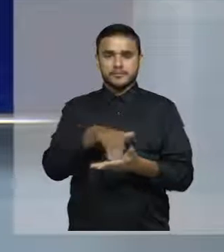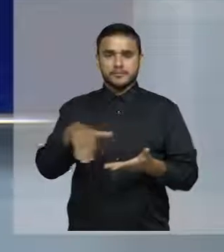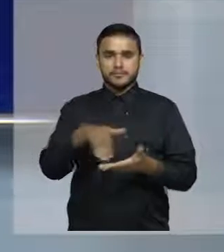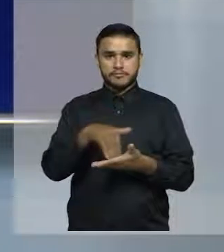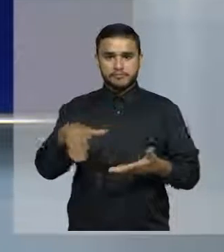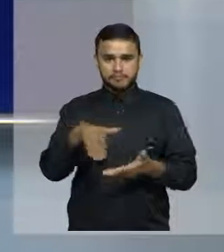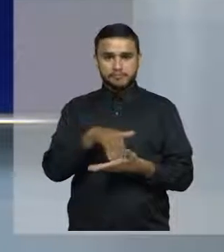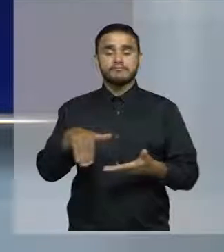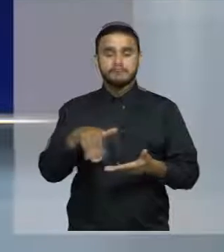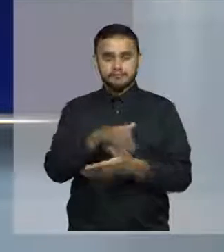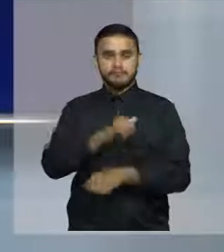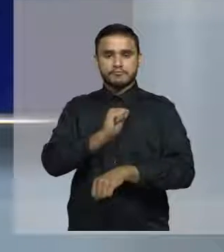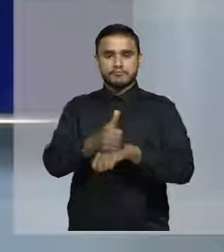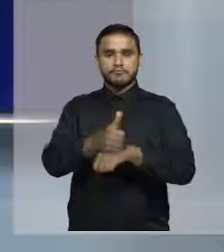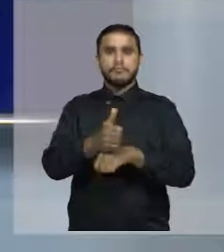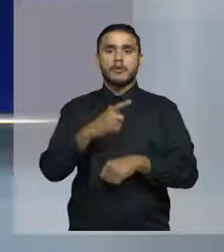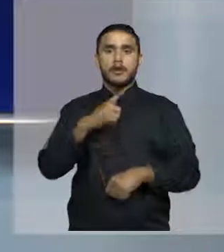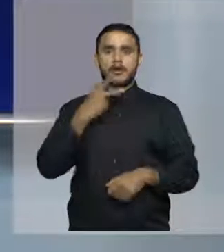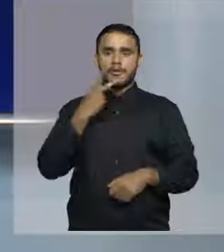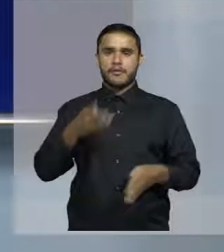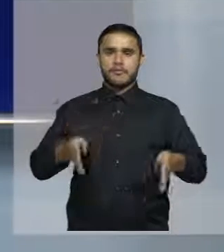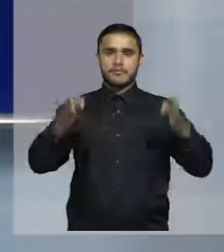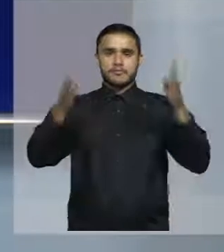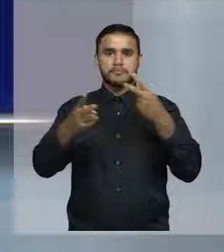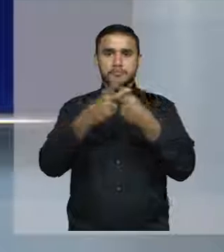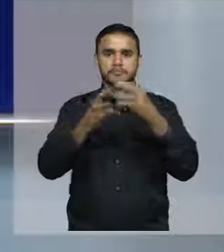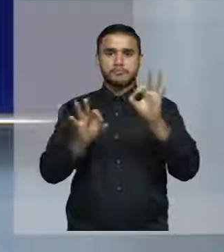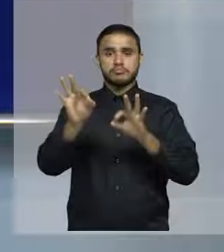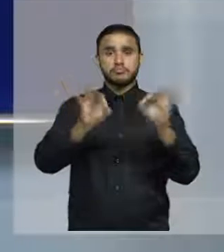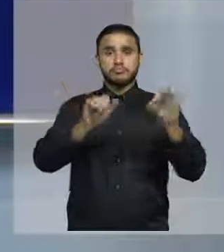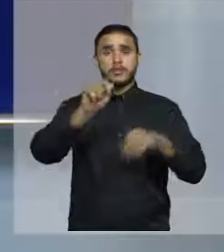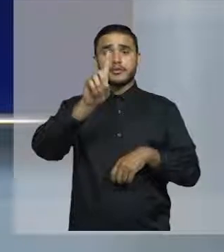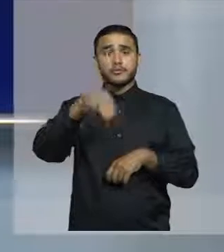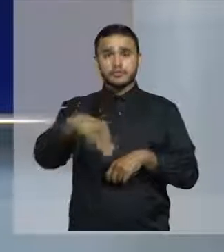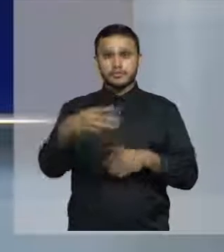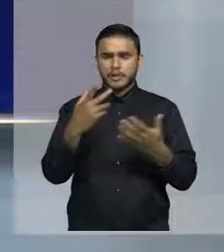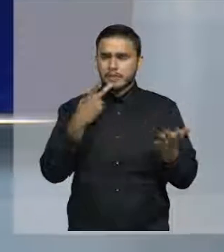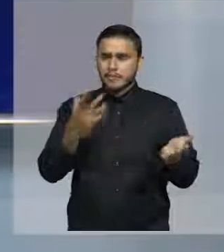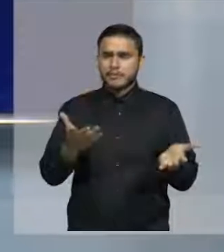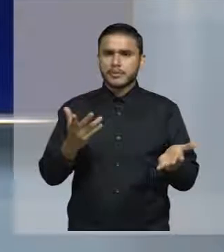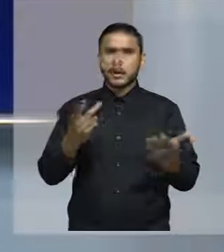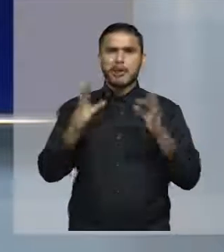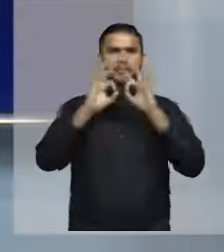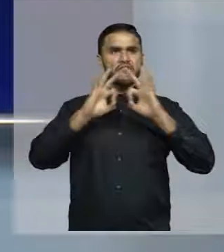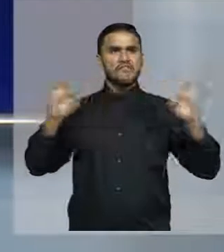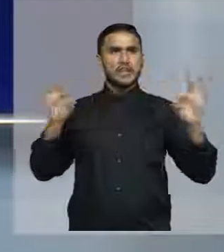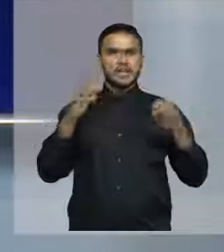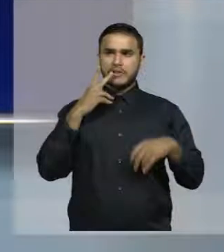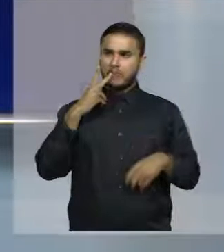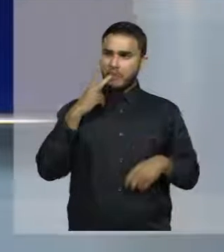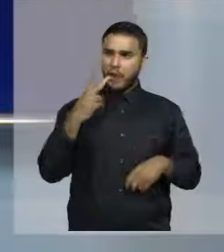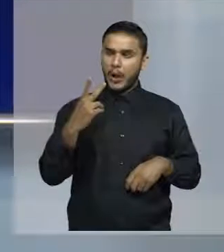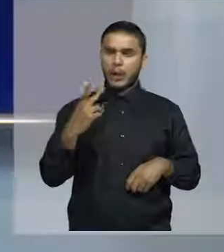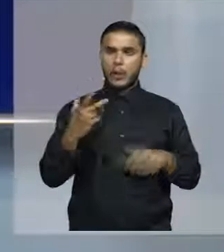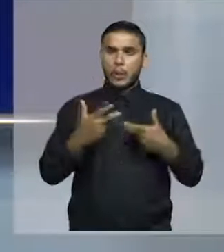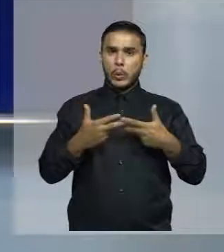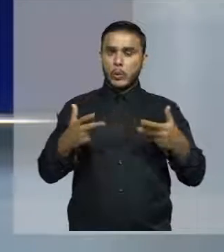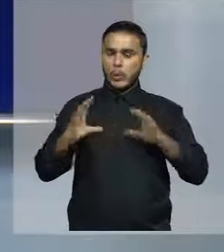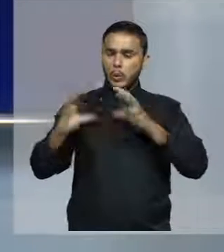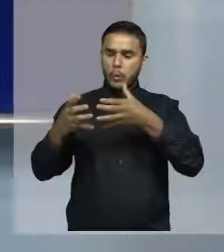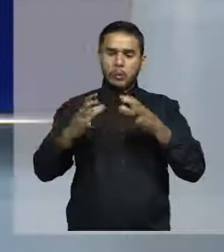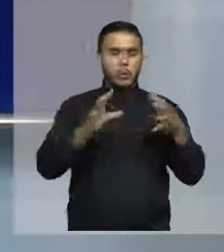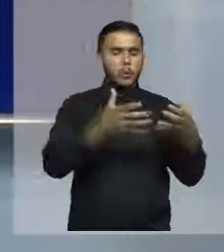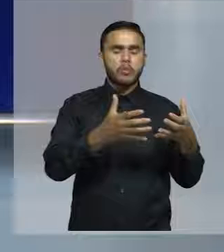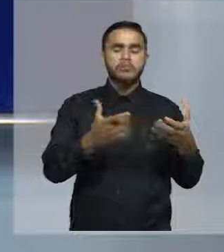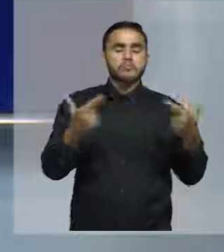Administração Penitenciária. Como se não bastasse tudo isso, a bomba, depois de